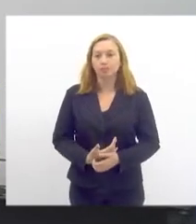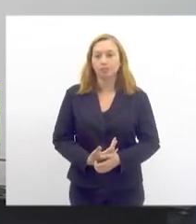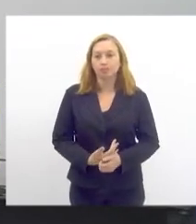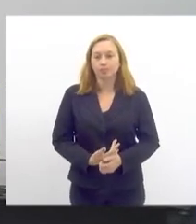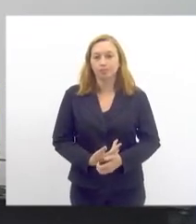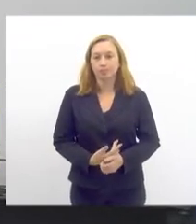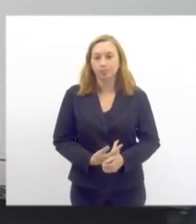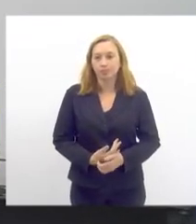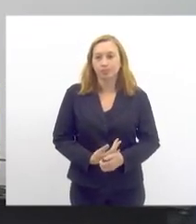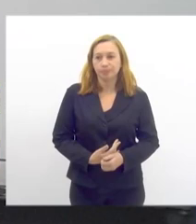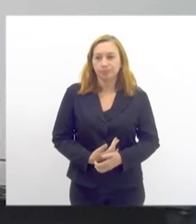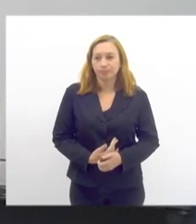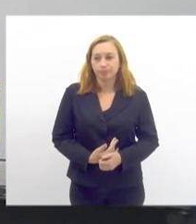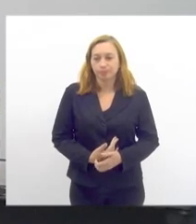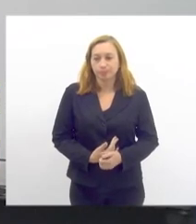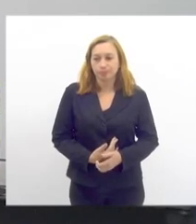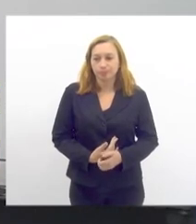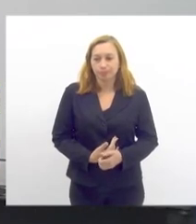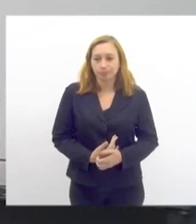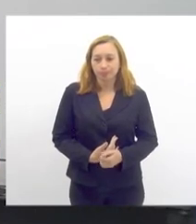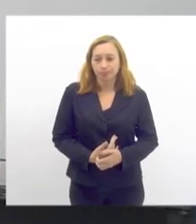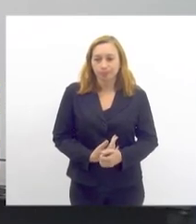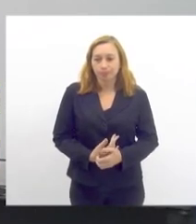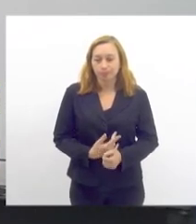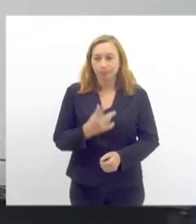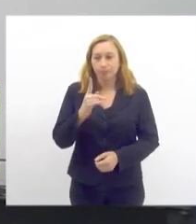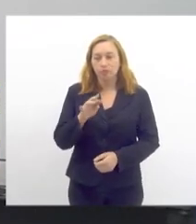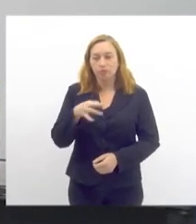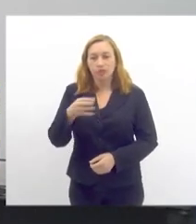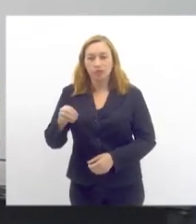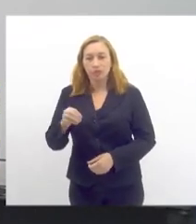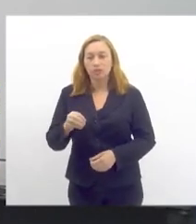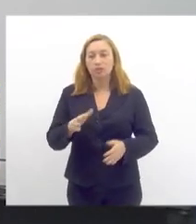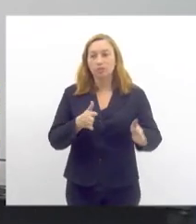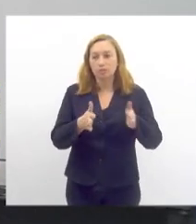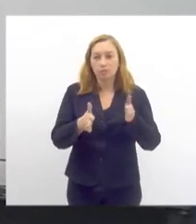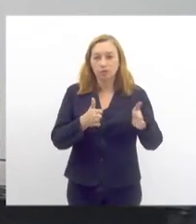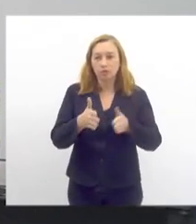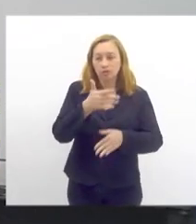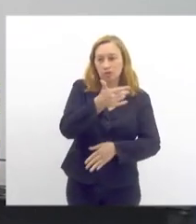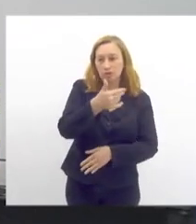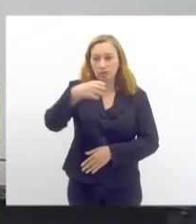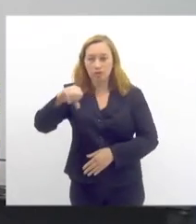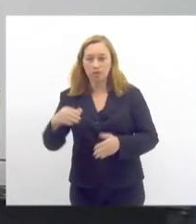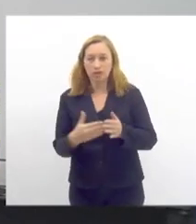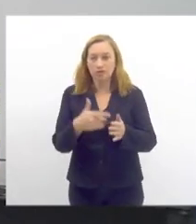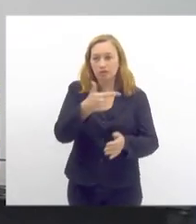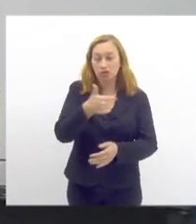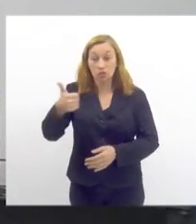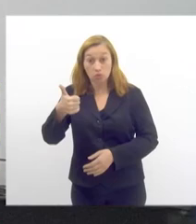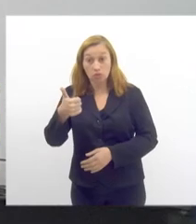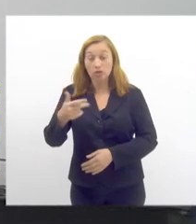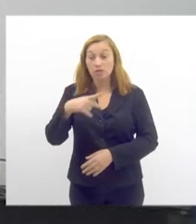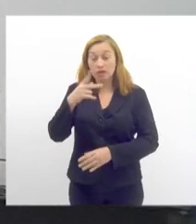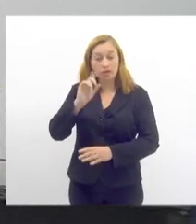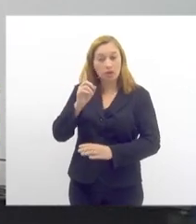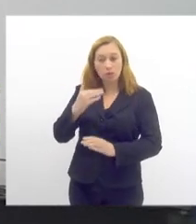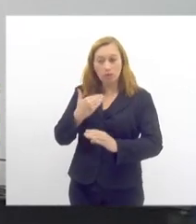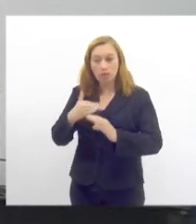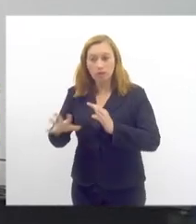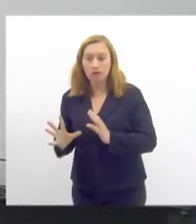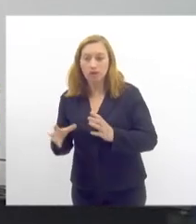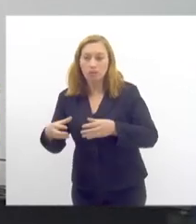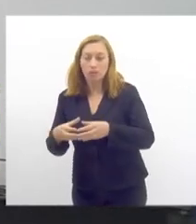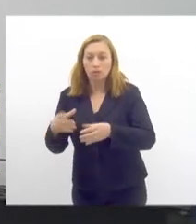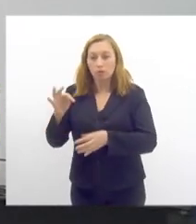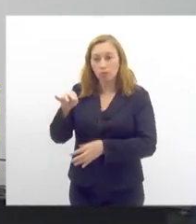questão da progressão do período 19 a 21, e que a gente combinou que a gente não mandaria, inclusive, para o comitê, porque o nosso